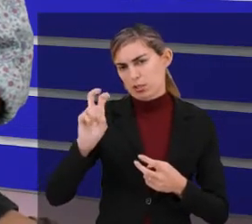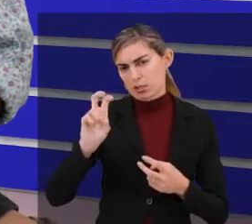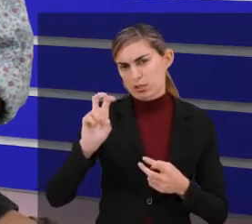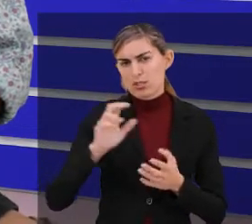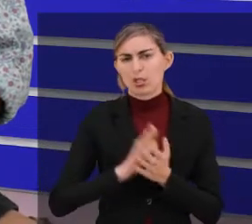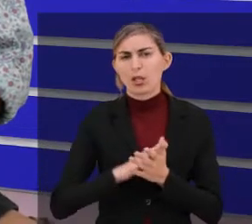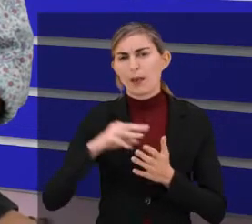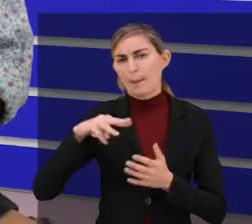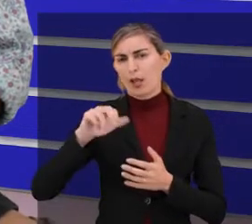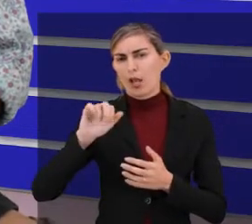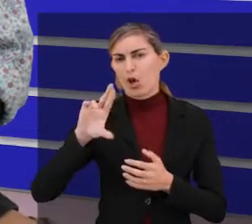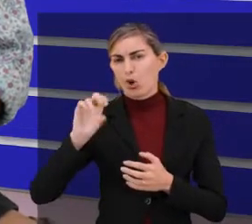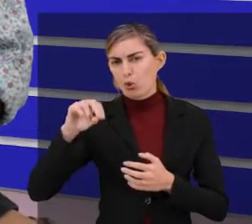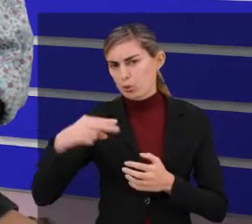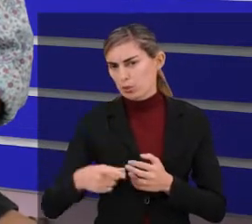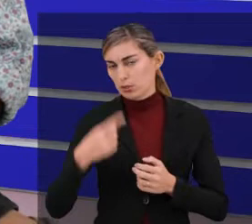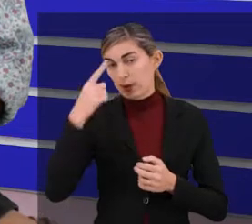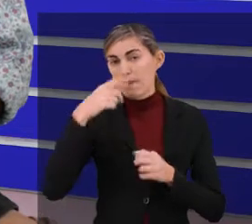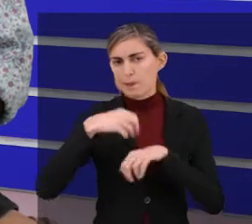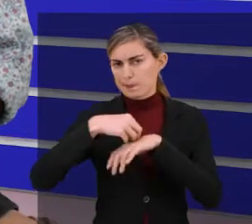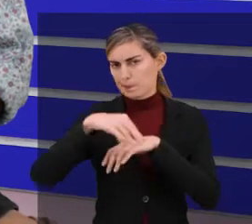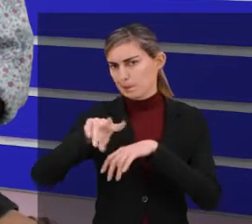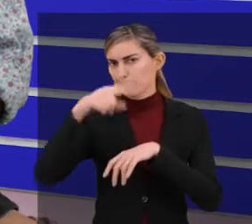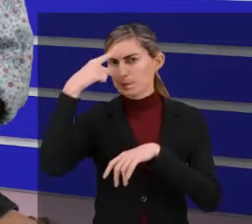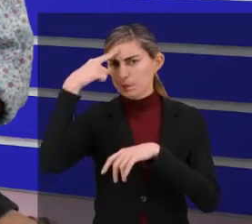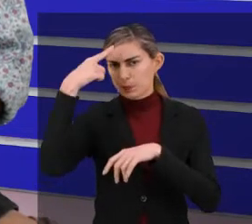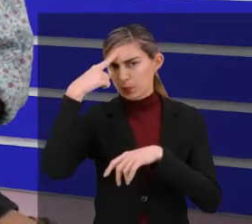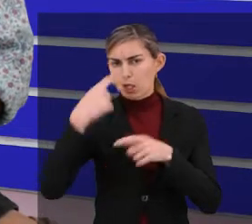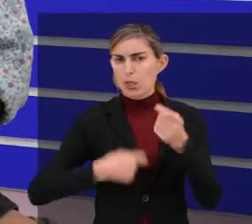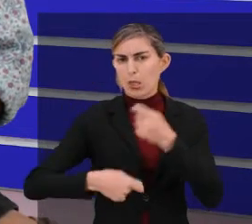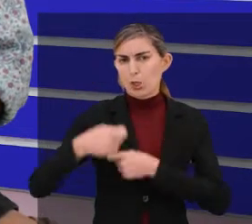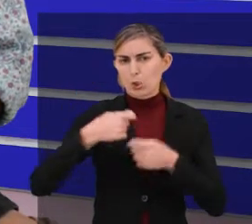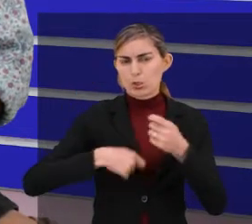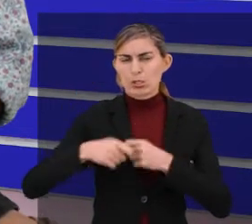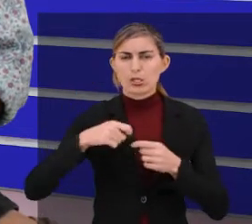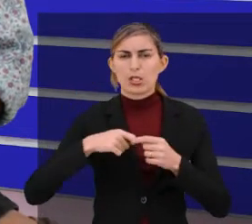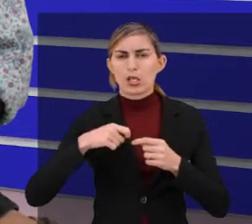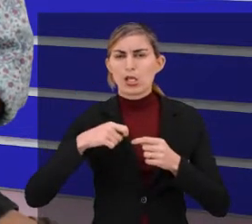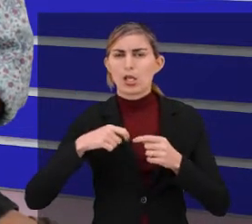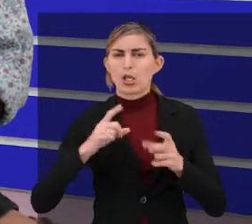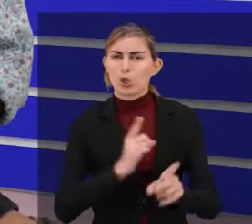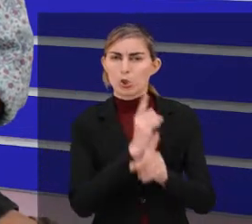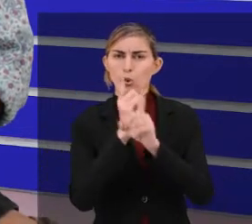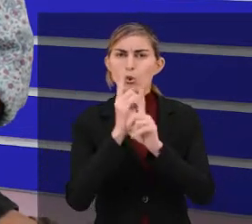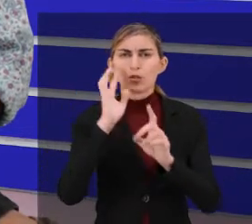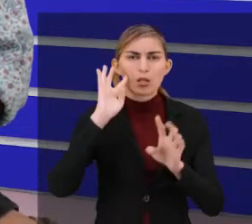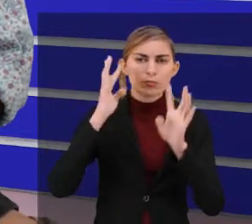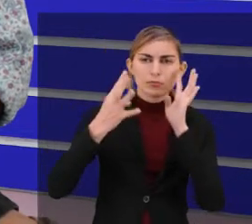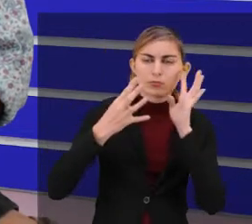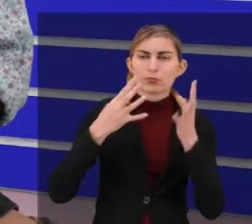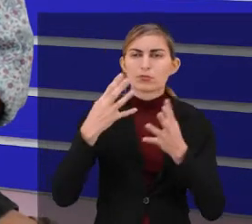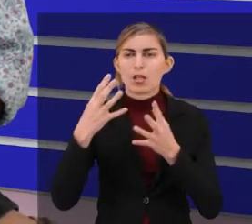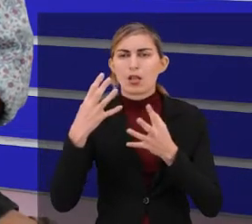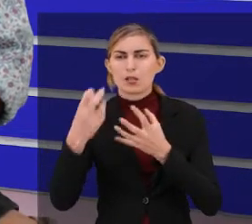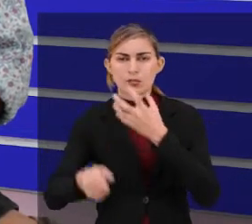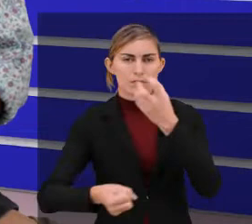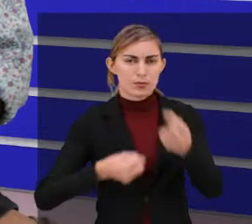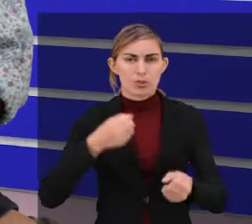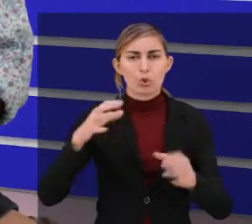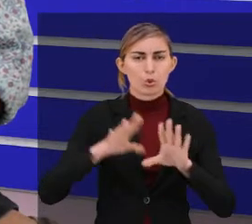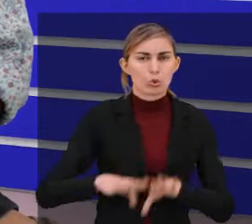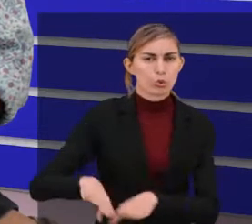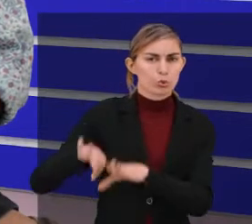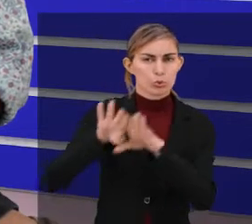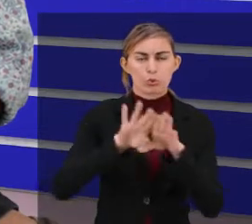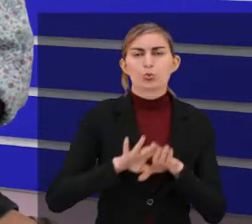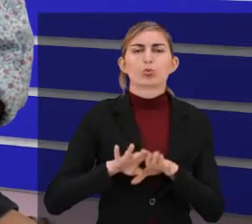1985, ele nos traz o seguinte pensamento: negociar é encontrar soluções aceitáveis para